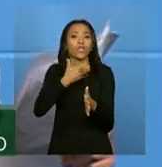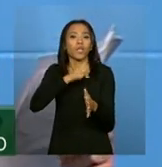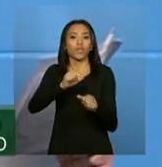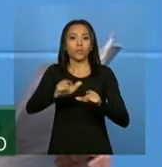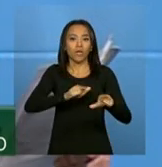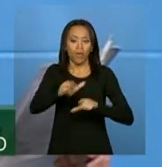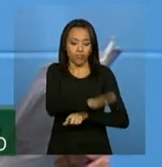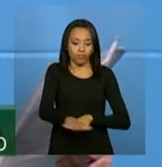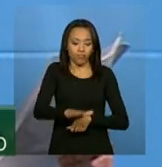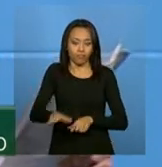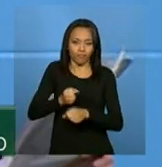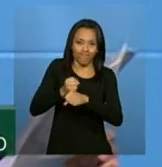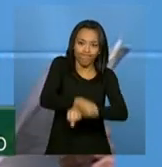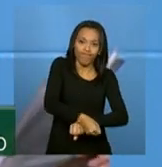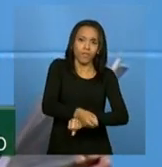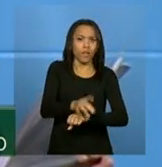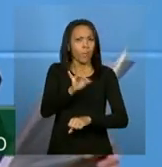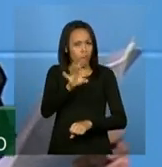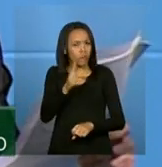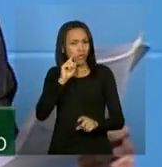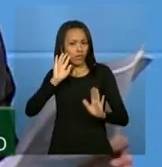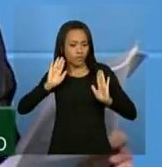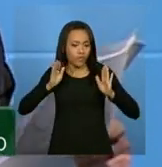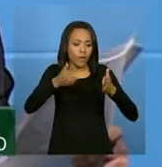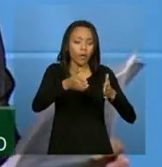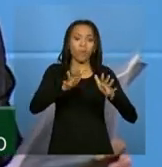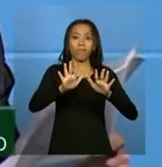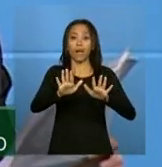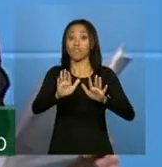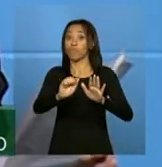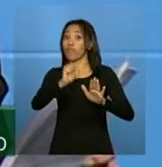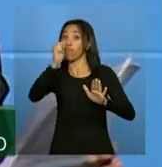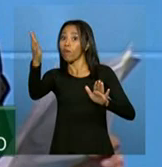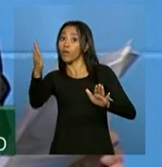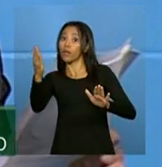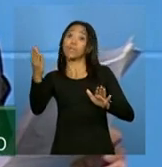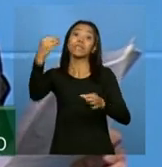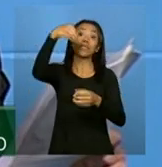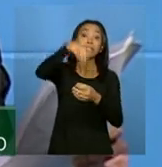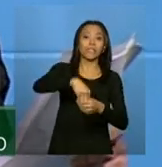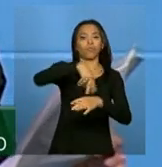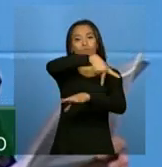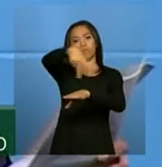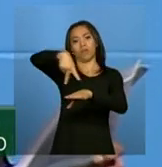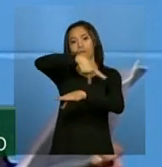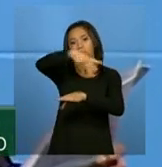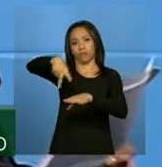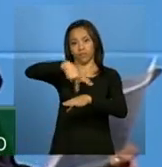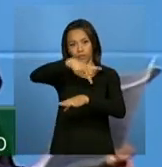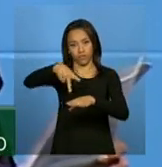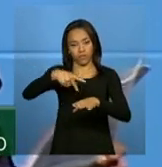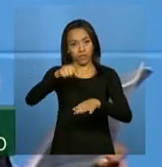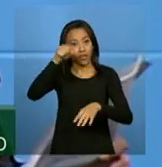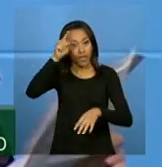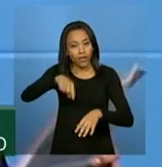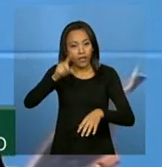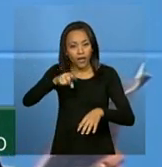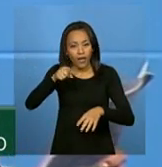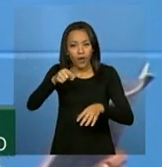ações pontuais, mas elas se prestam para dentro e para fora dos nossos países como um